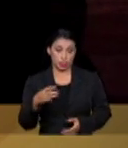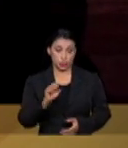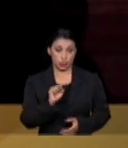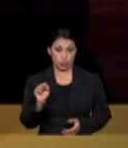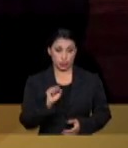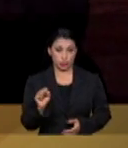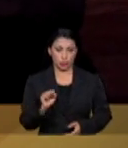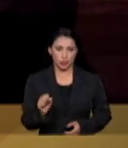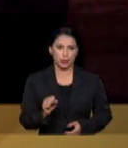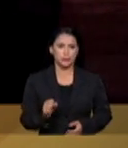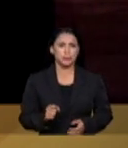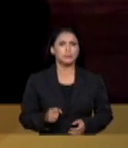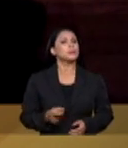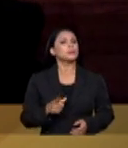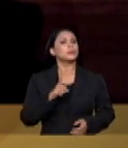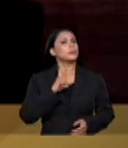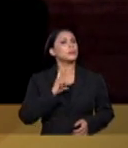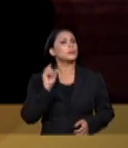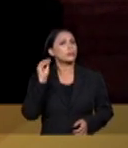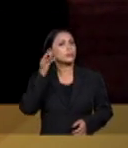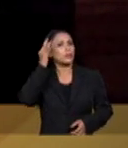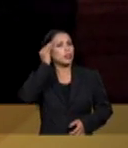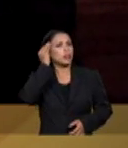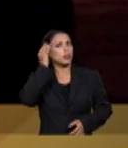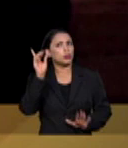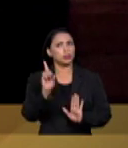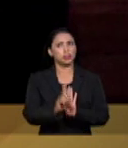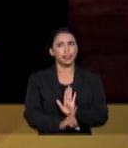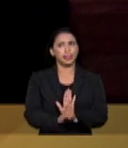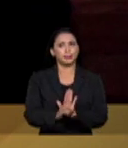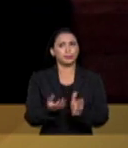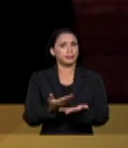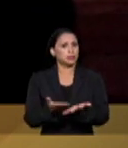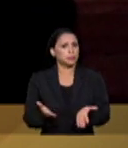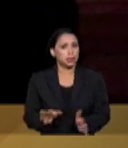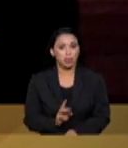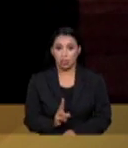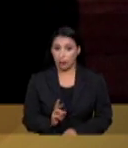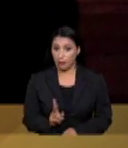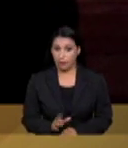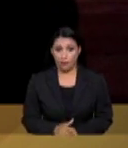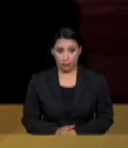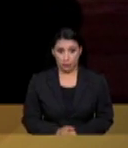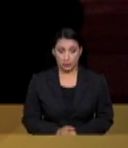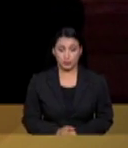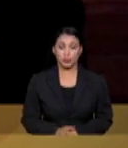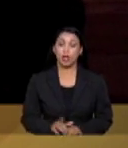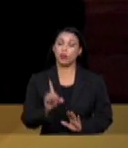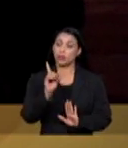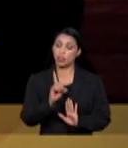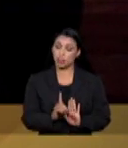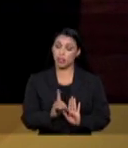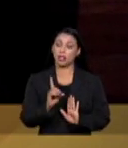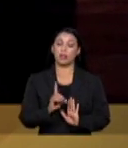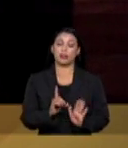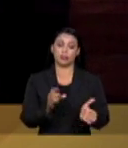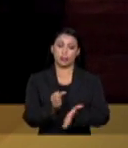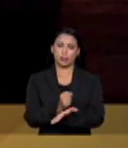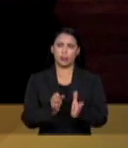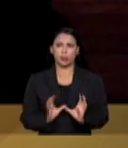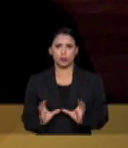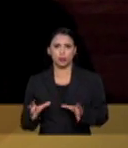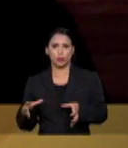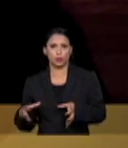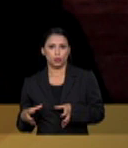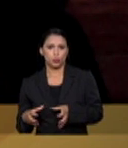compreendeu que esse direito não se perderia portanto ao direito fundamental de um